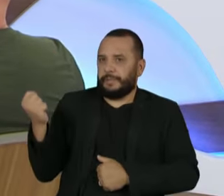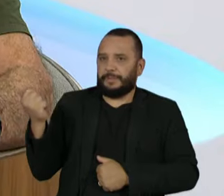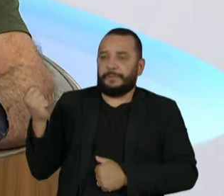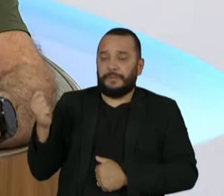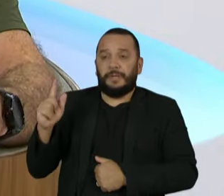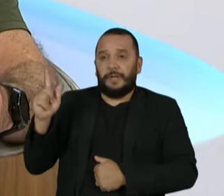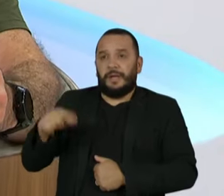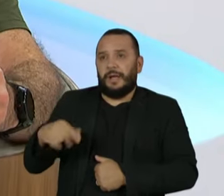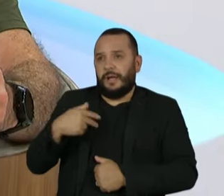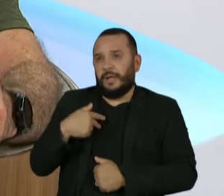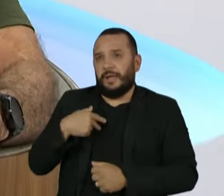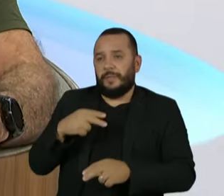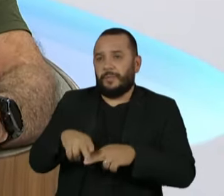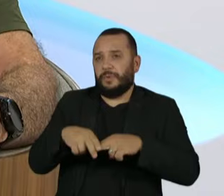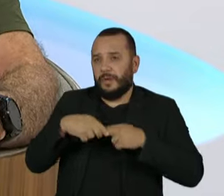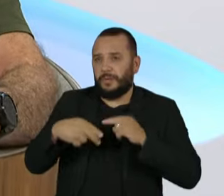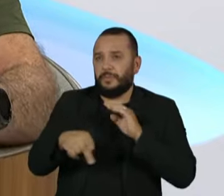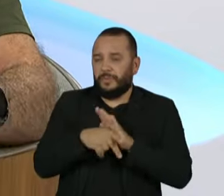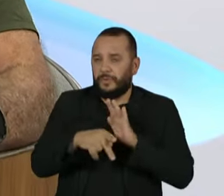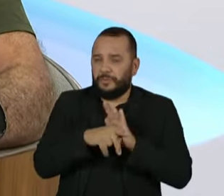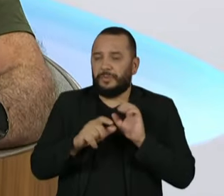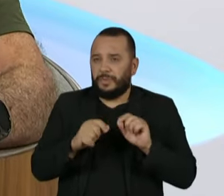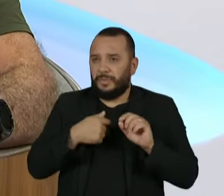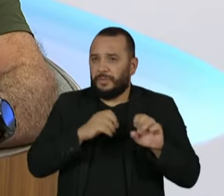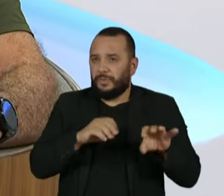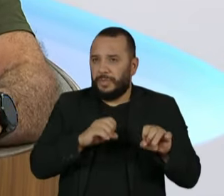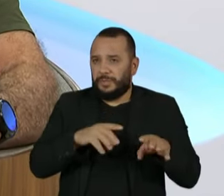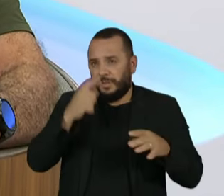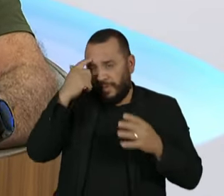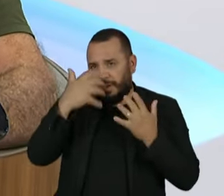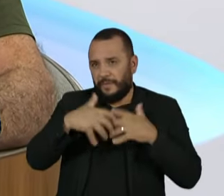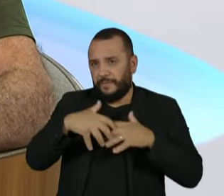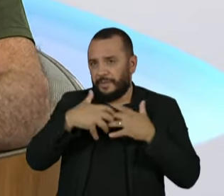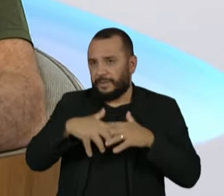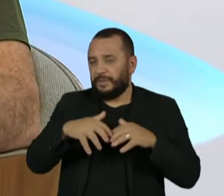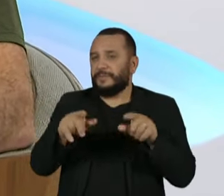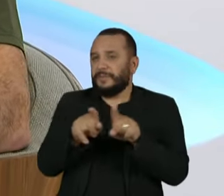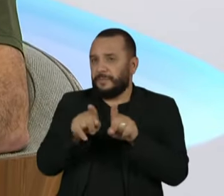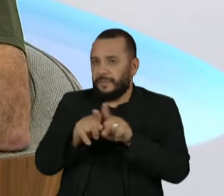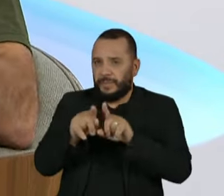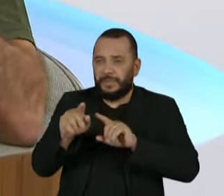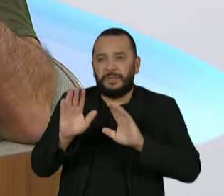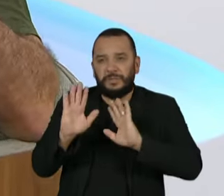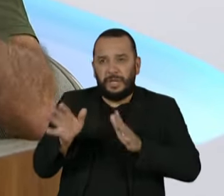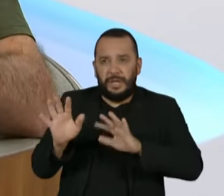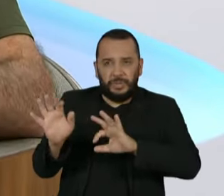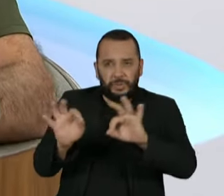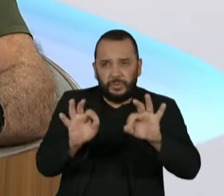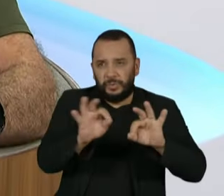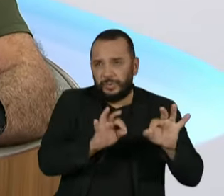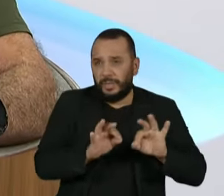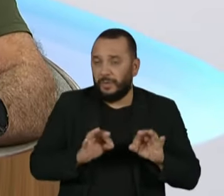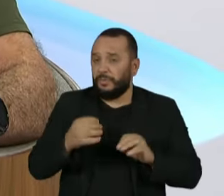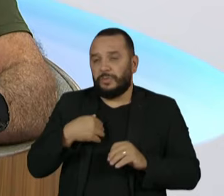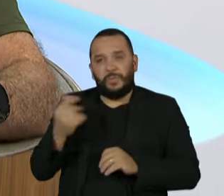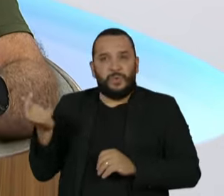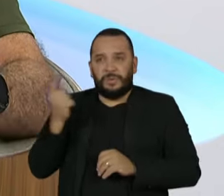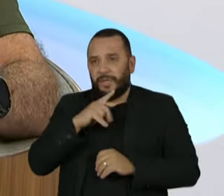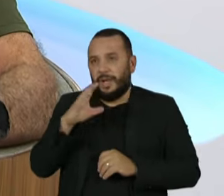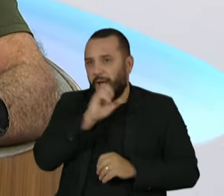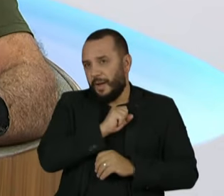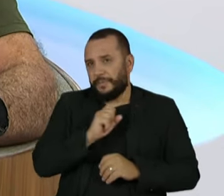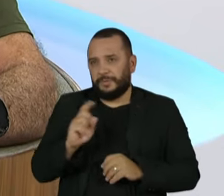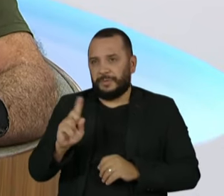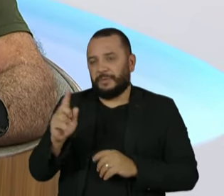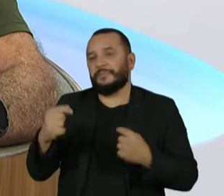derivado de uma educação reflexiva estrutural e que não se consegue voltando Adriana ali no curto prazo a gente